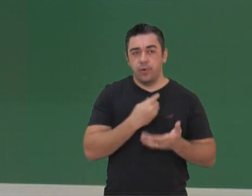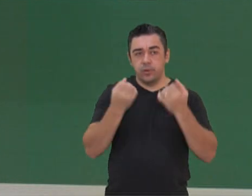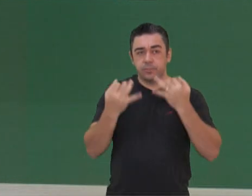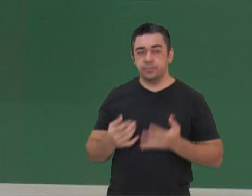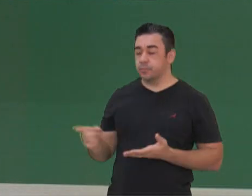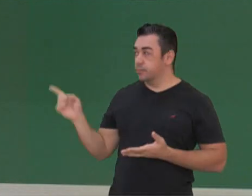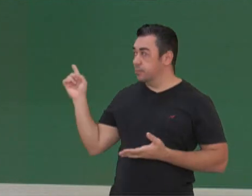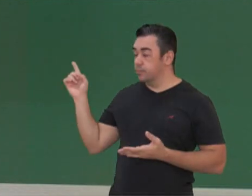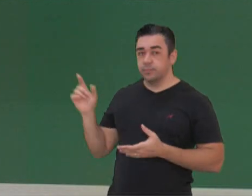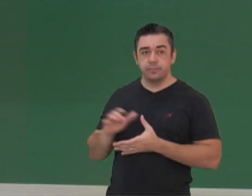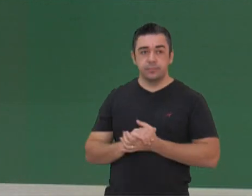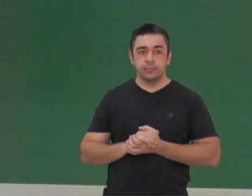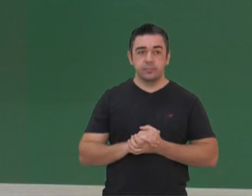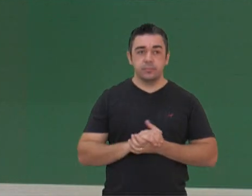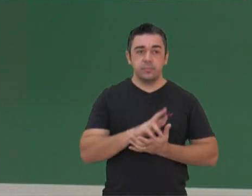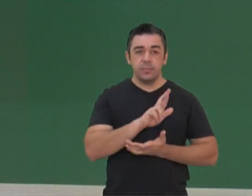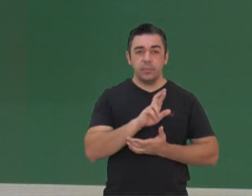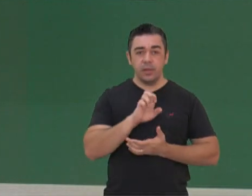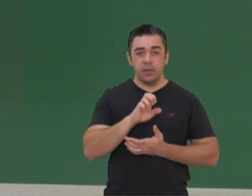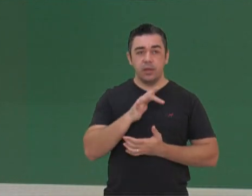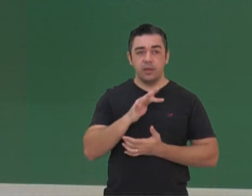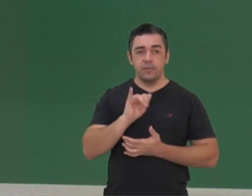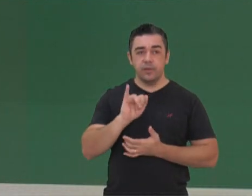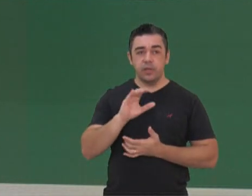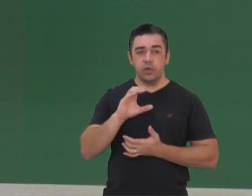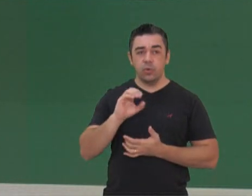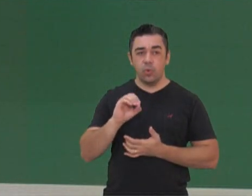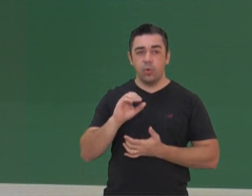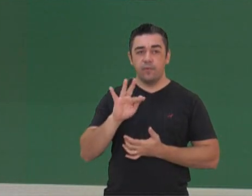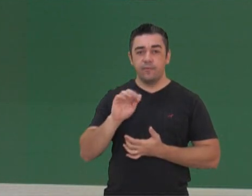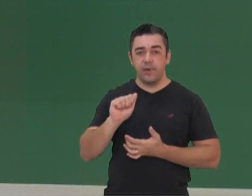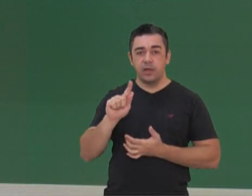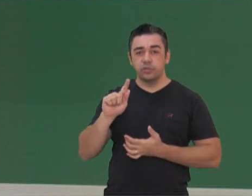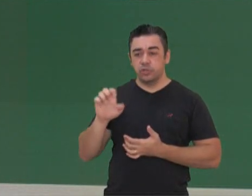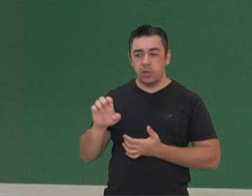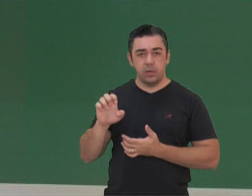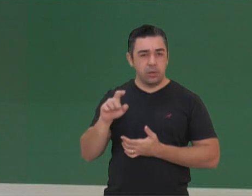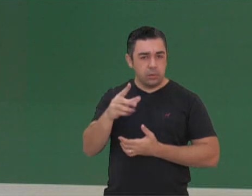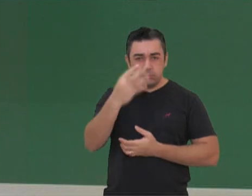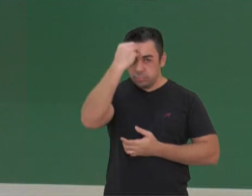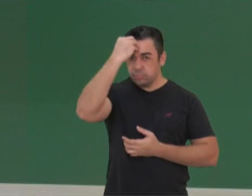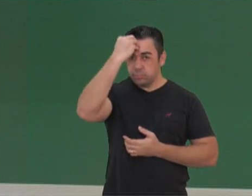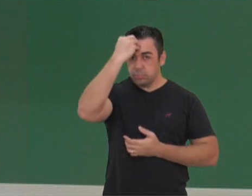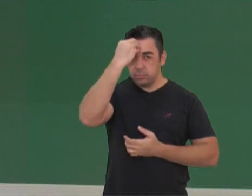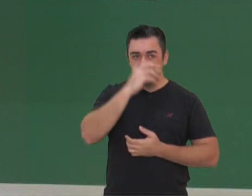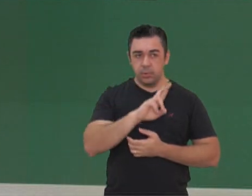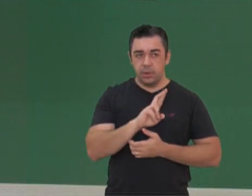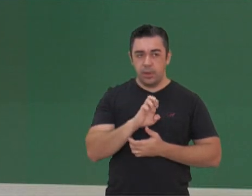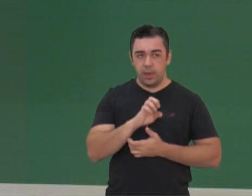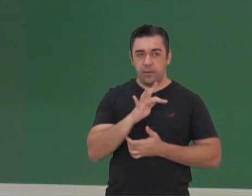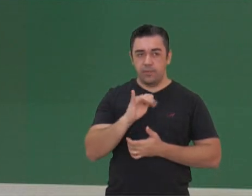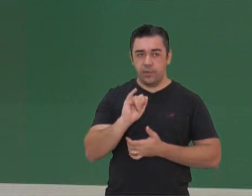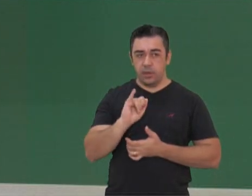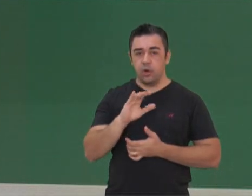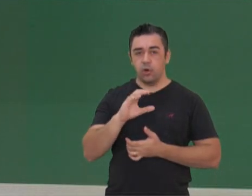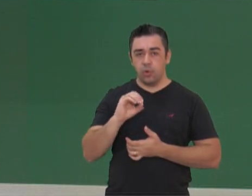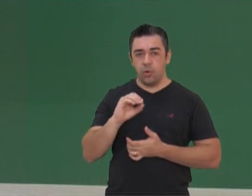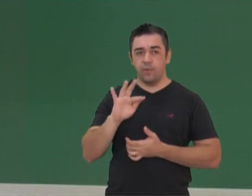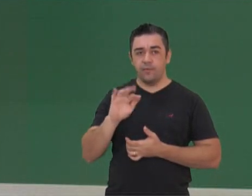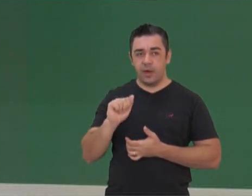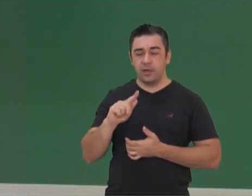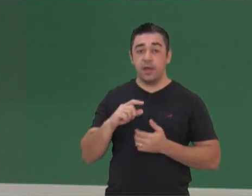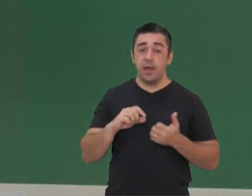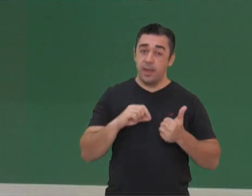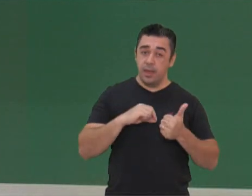gente, tá? Esse reficofage é um jeito de vocês lembrarem a ordem, tá? Então, coloquem na cabeça de vocês o reficofage, re de